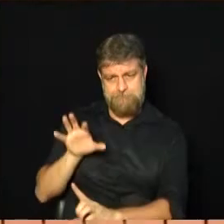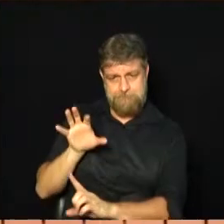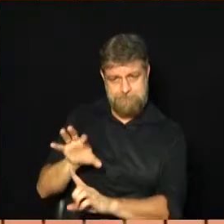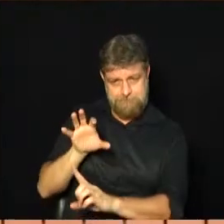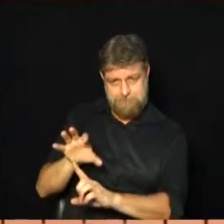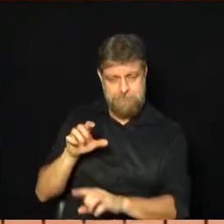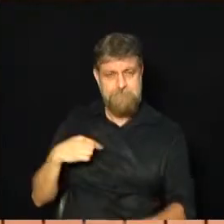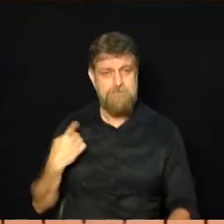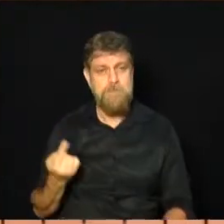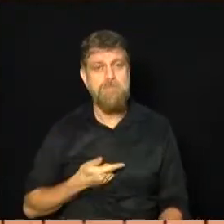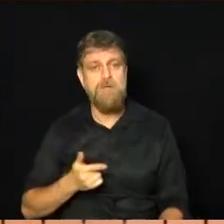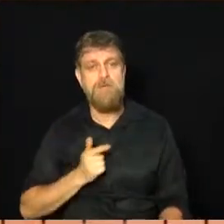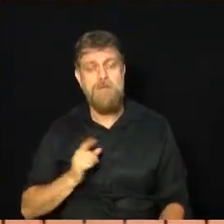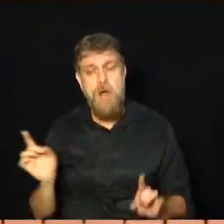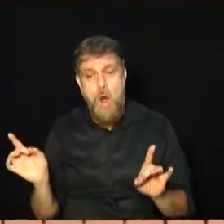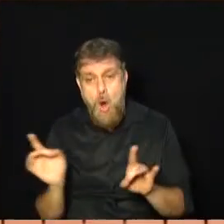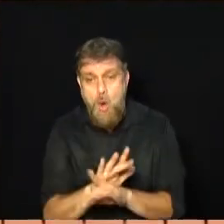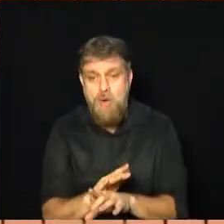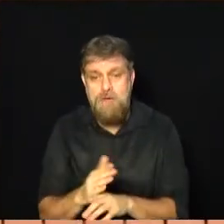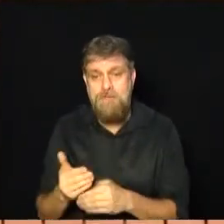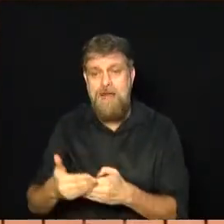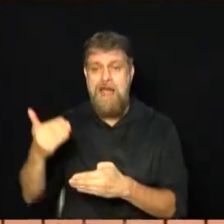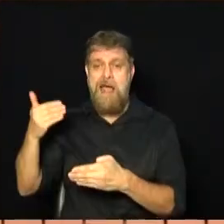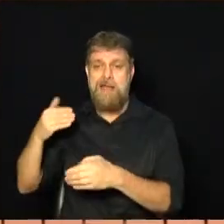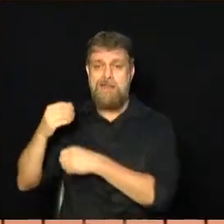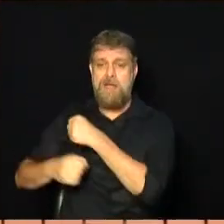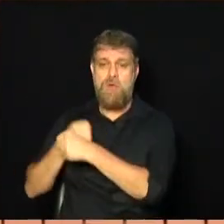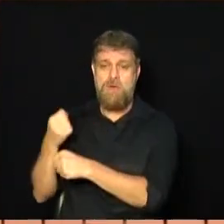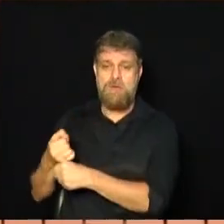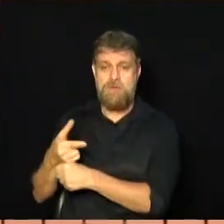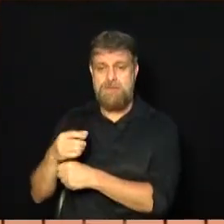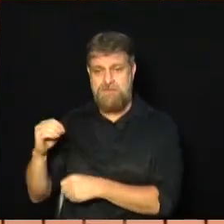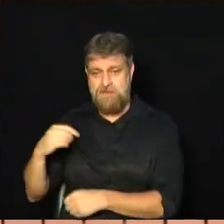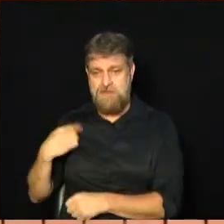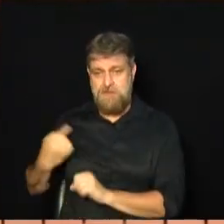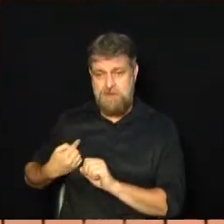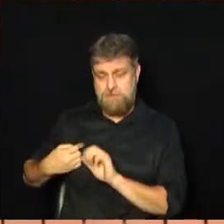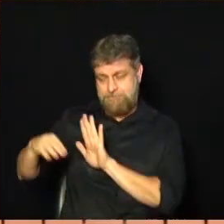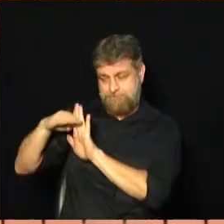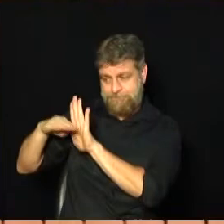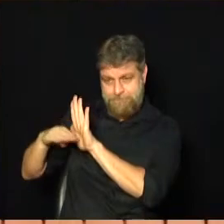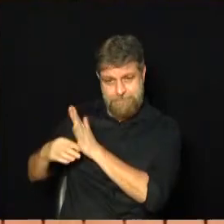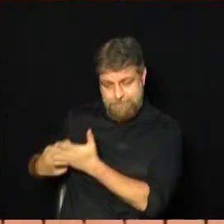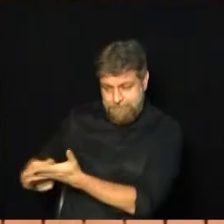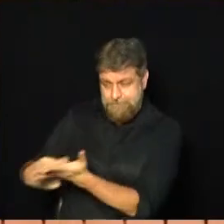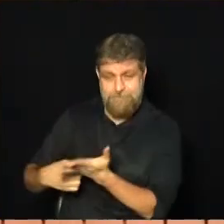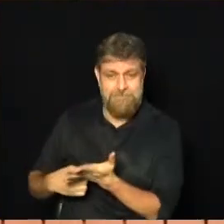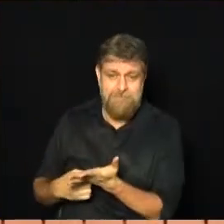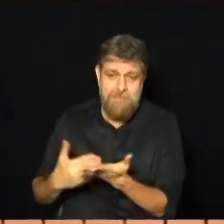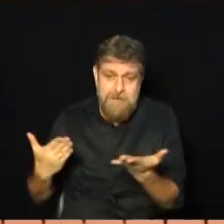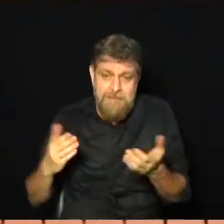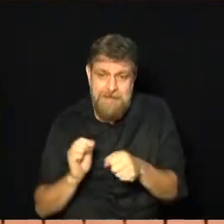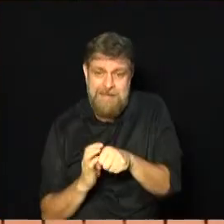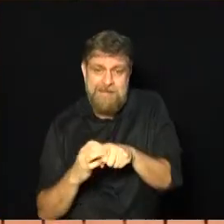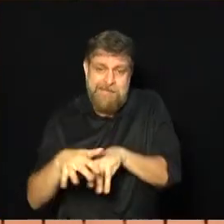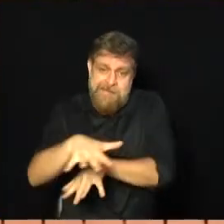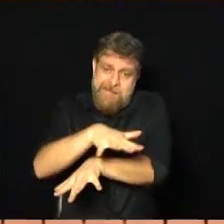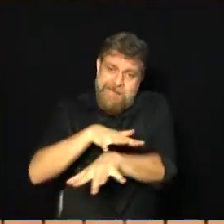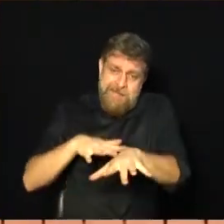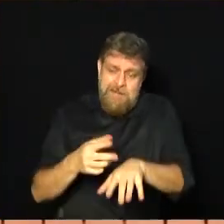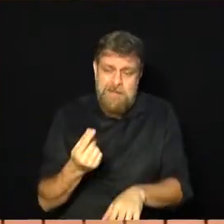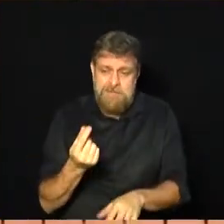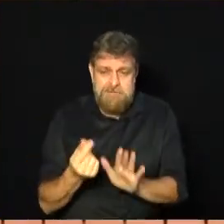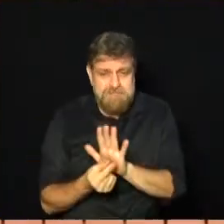nós teríamos concluído tudo isso até o final de 2020, como era o nosso cronograma, se não tivéssemos esse impacto que